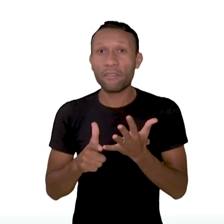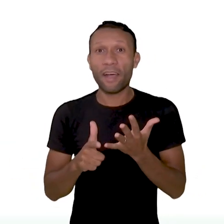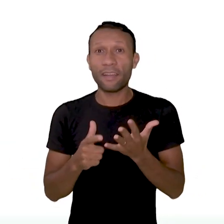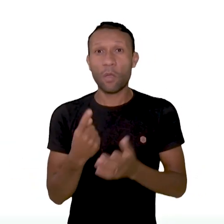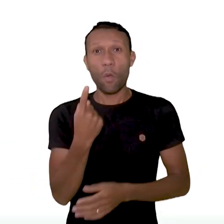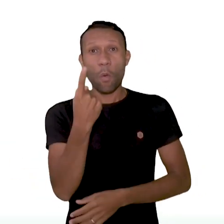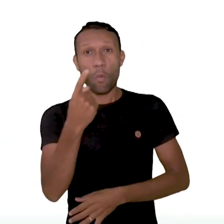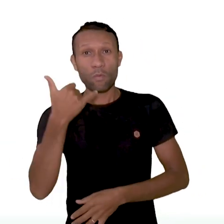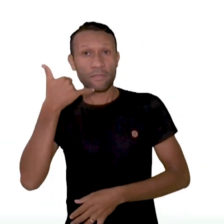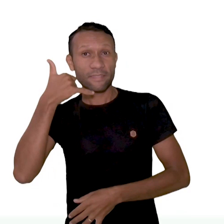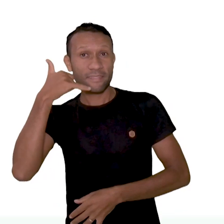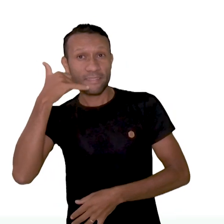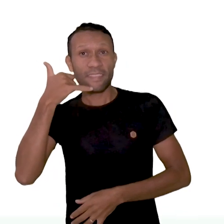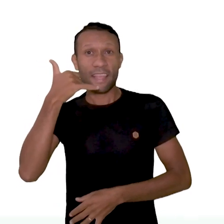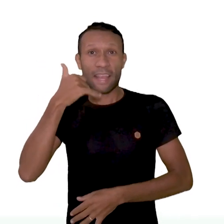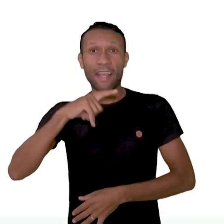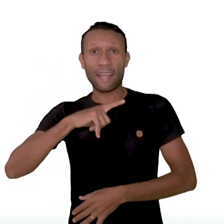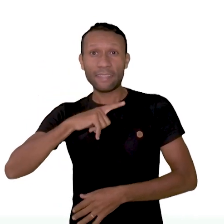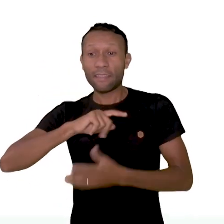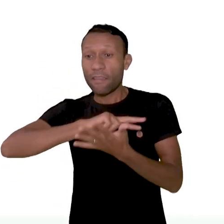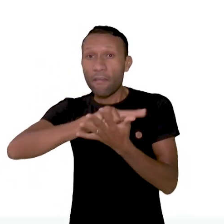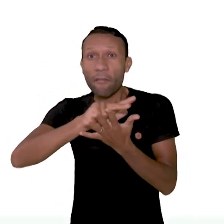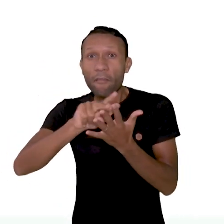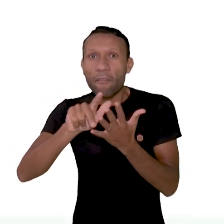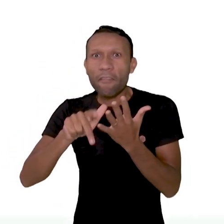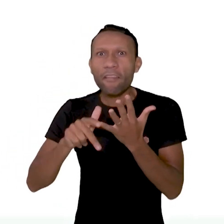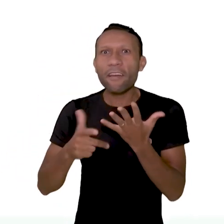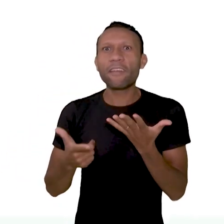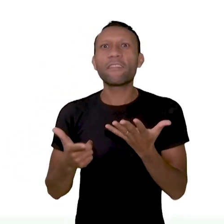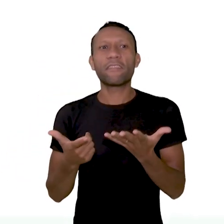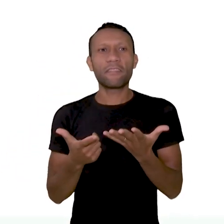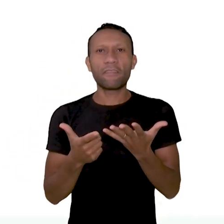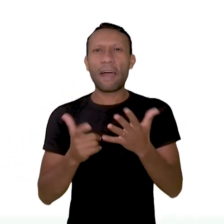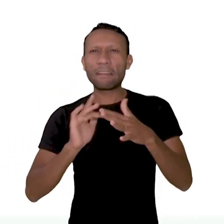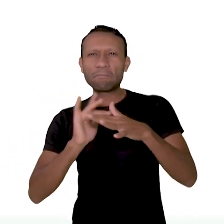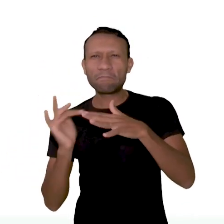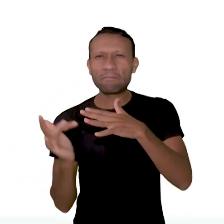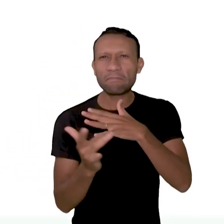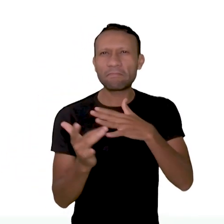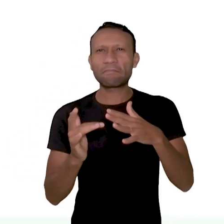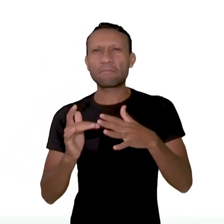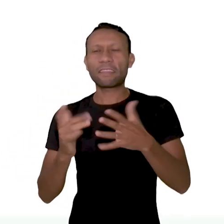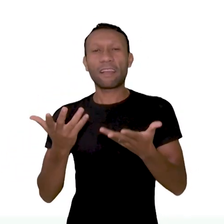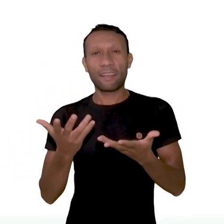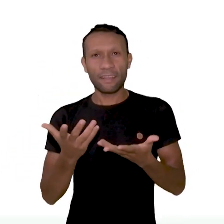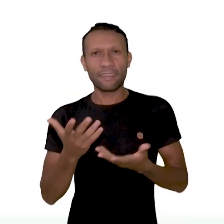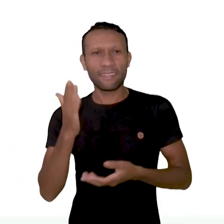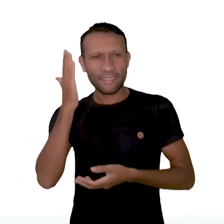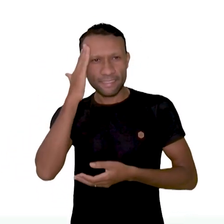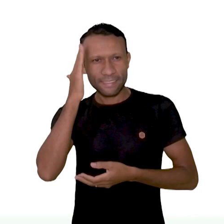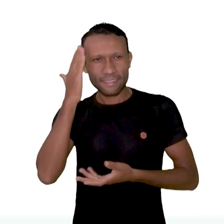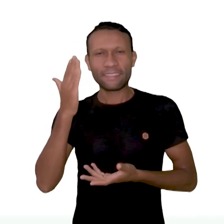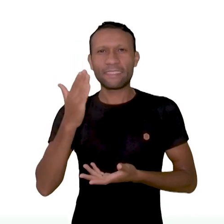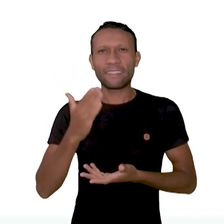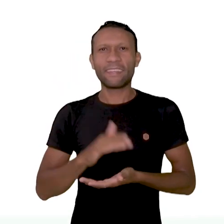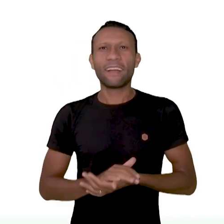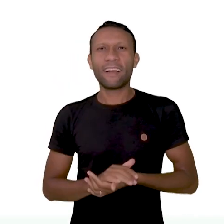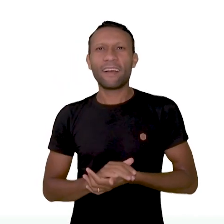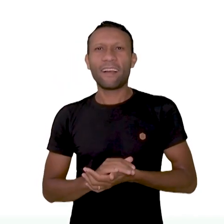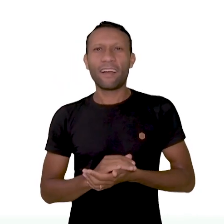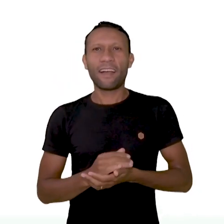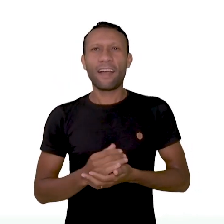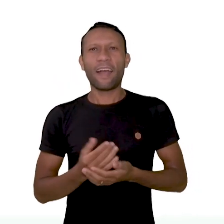dispositivo. Ou seja, o foco da minha ideia é mostrar por que os smartphones são legais. E a partir dessa ideia eu vou dar